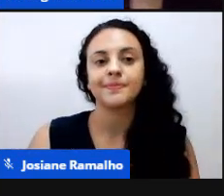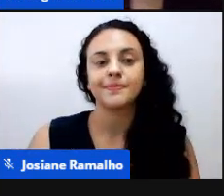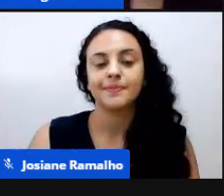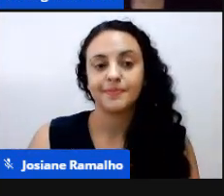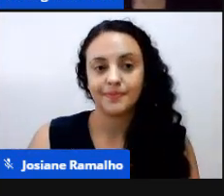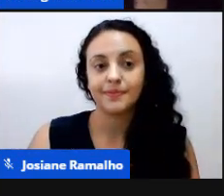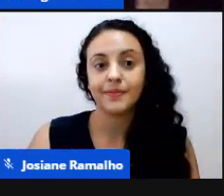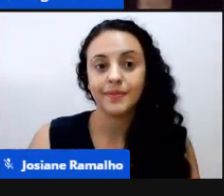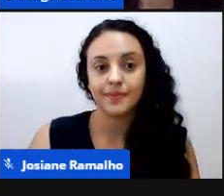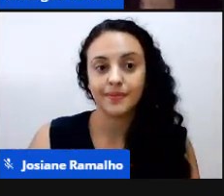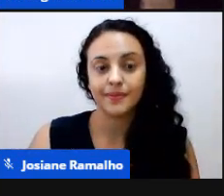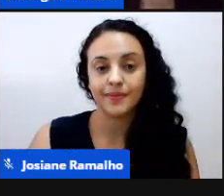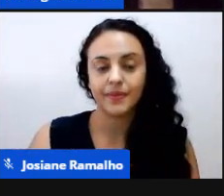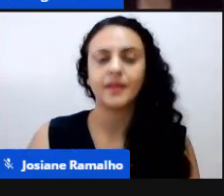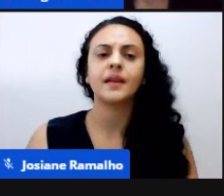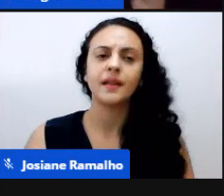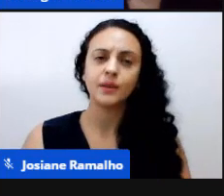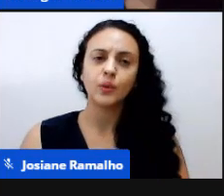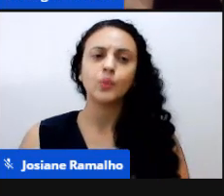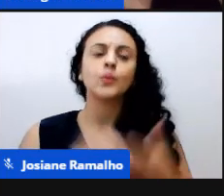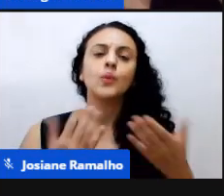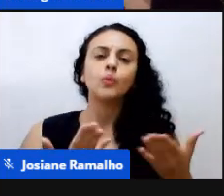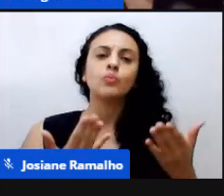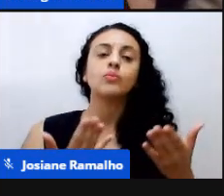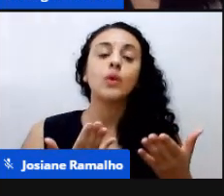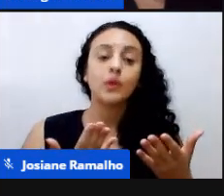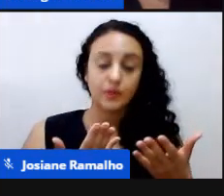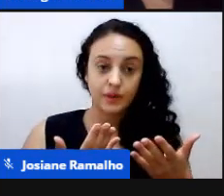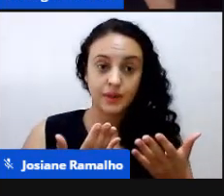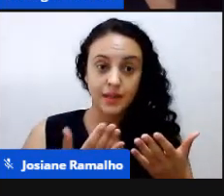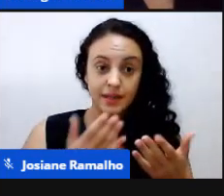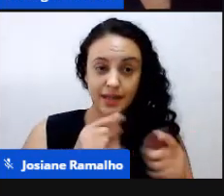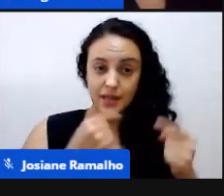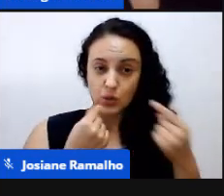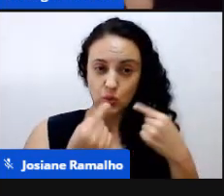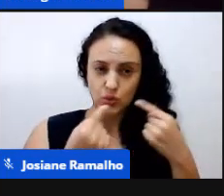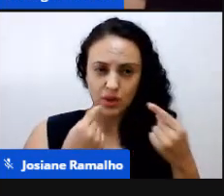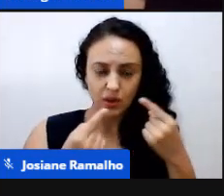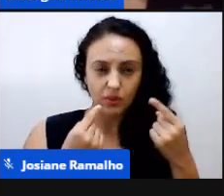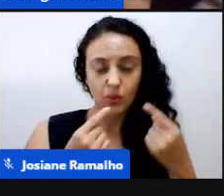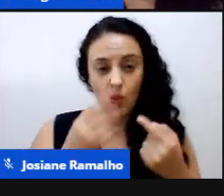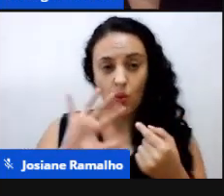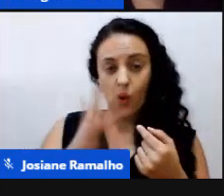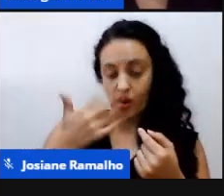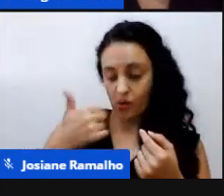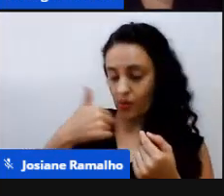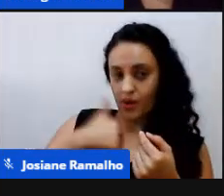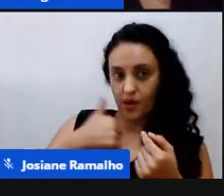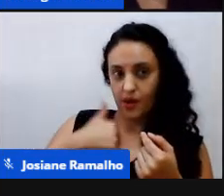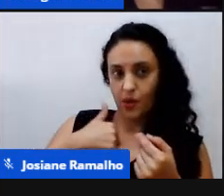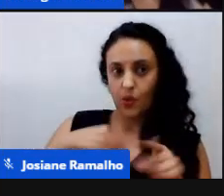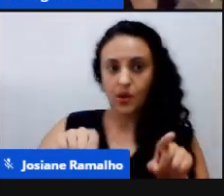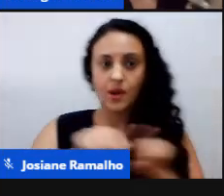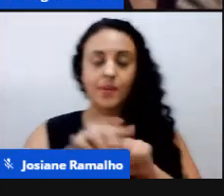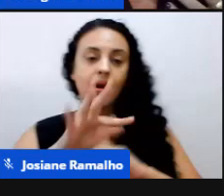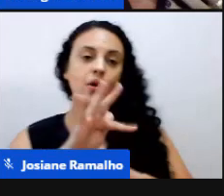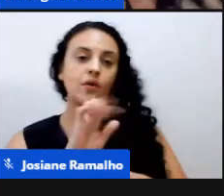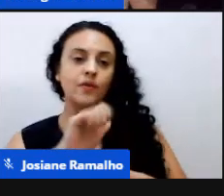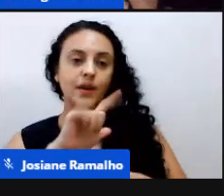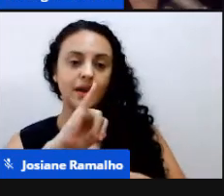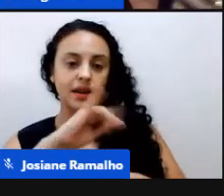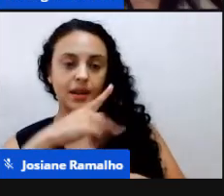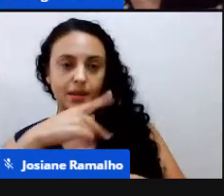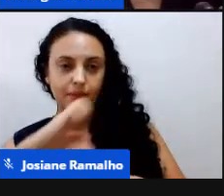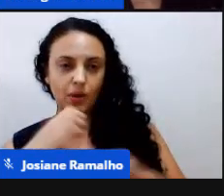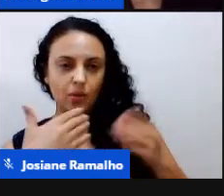Então, qual que é a problematização? Então, dentro da discussão, quando eu e o Felipe nós estávamos conversando, qual é o problema? O